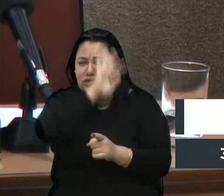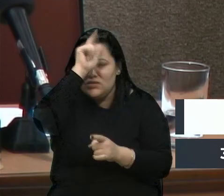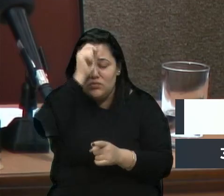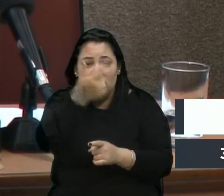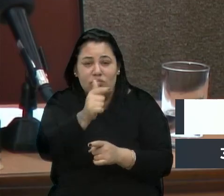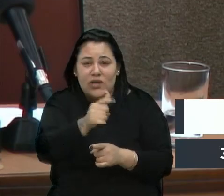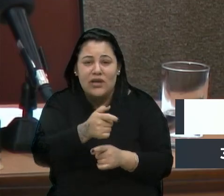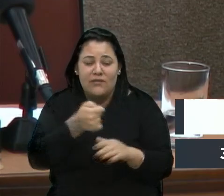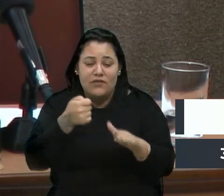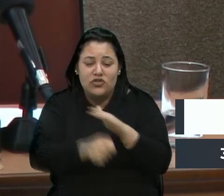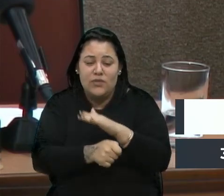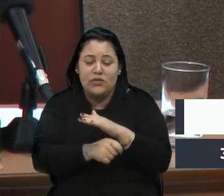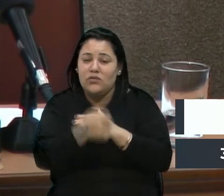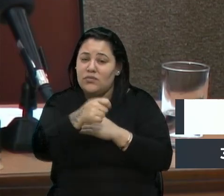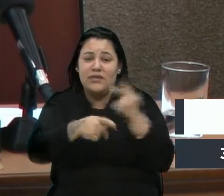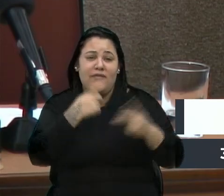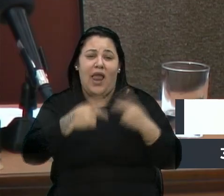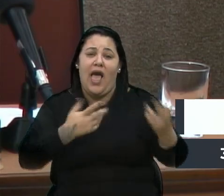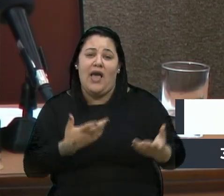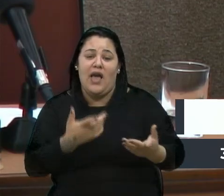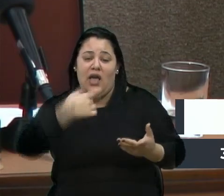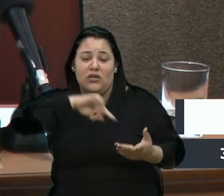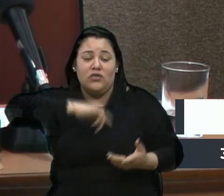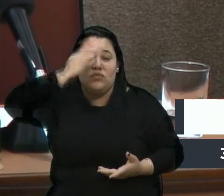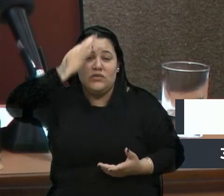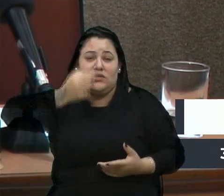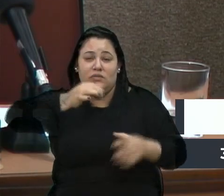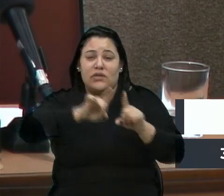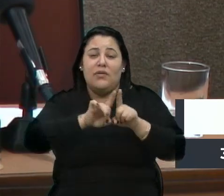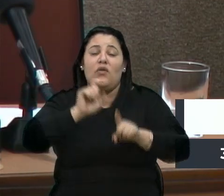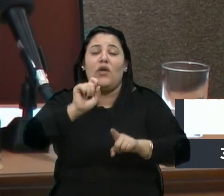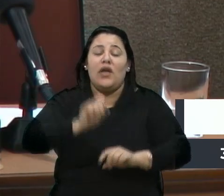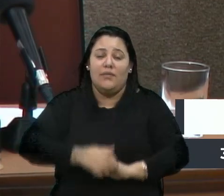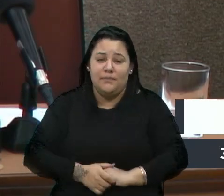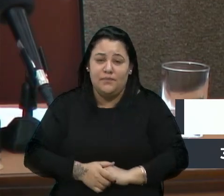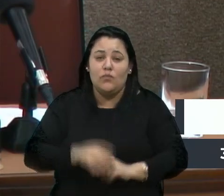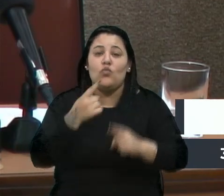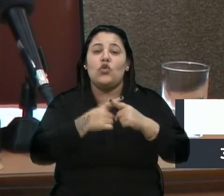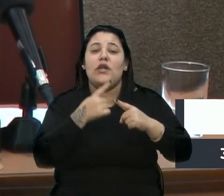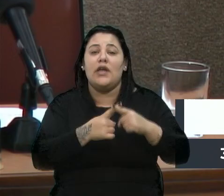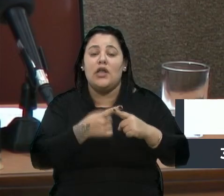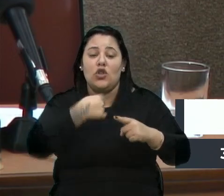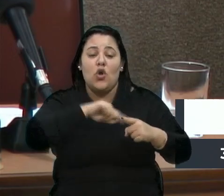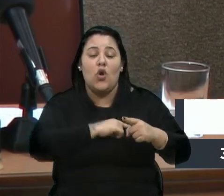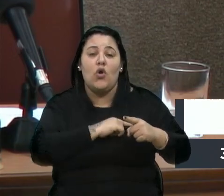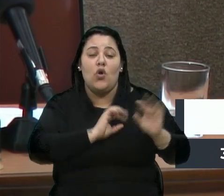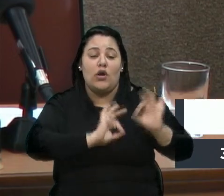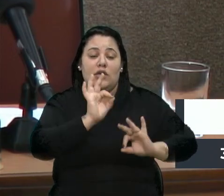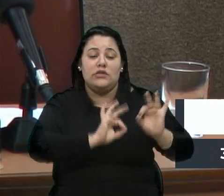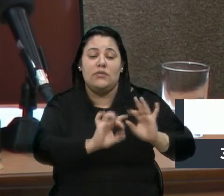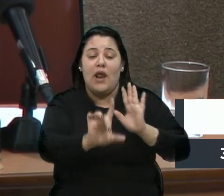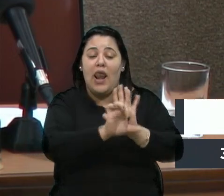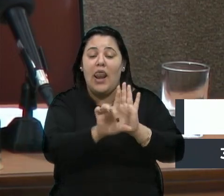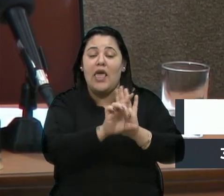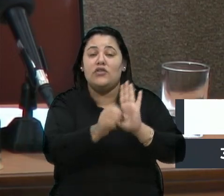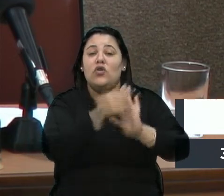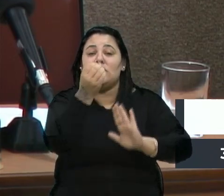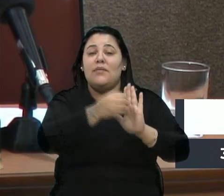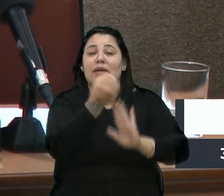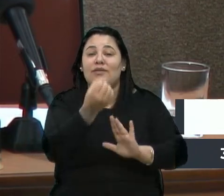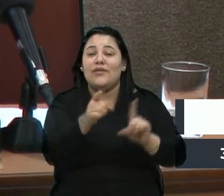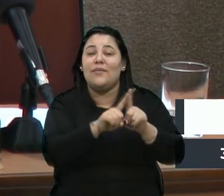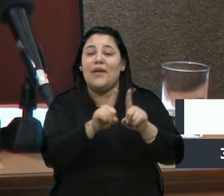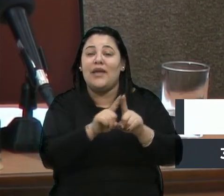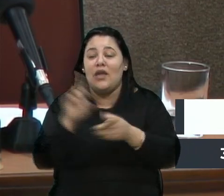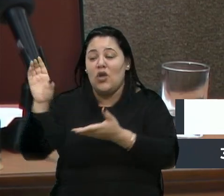precisa nem comentar. E aí a gente entende por que, né, nós votamos aqui a lei orçamentária e o